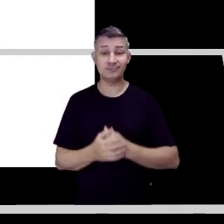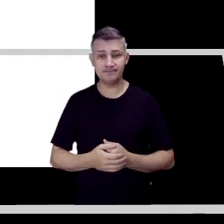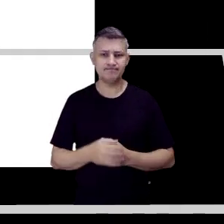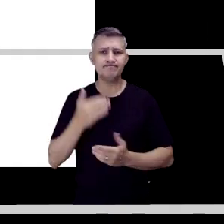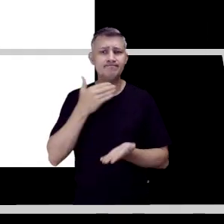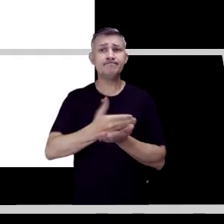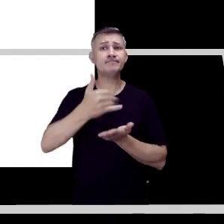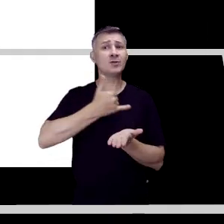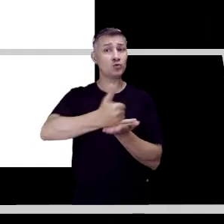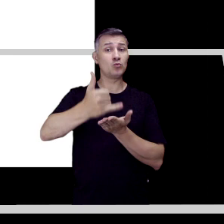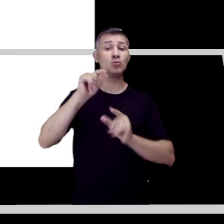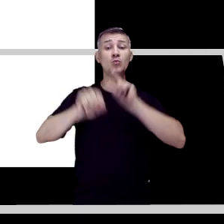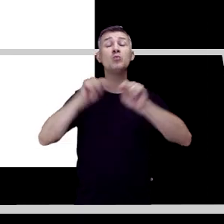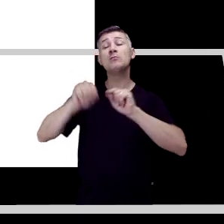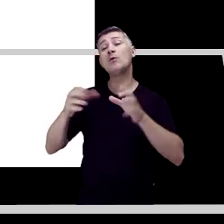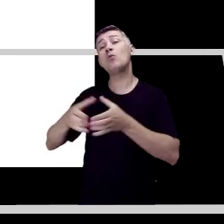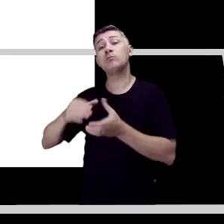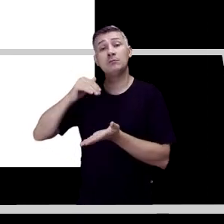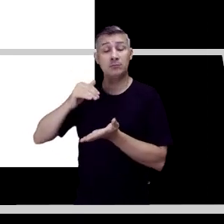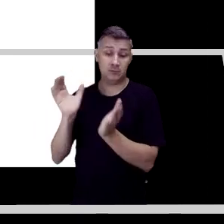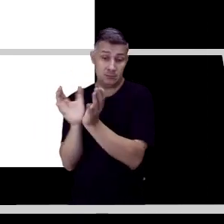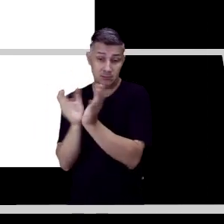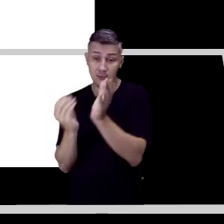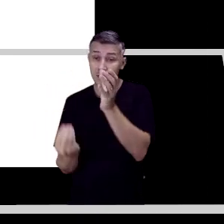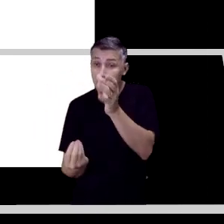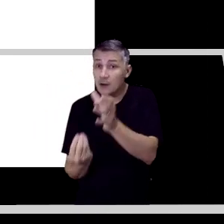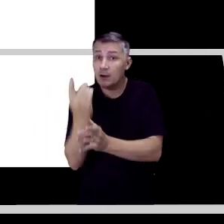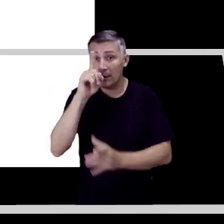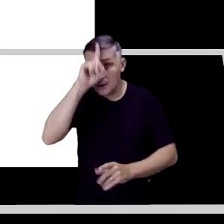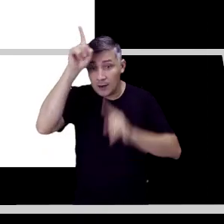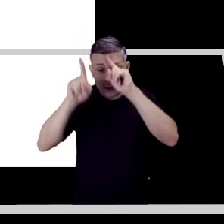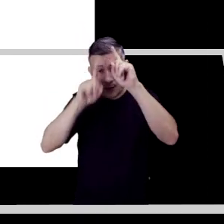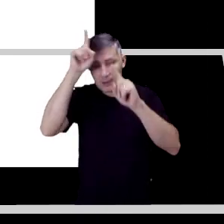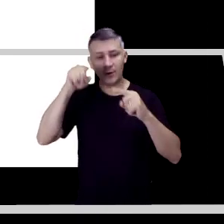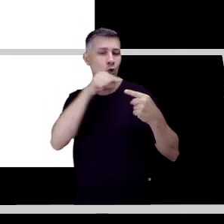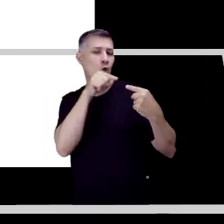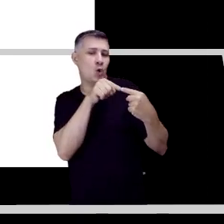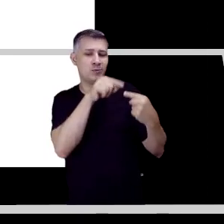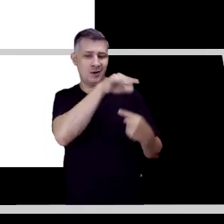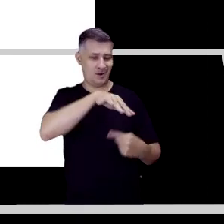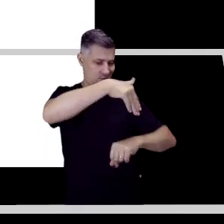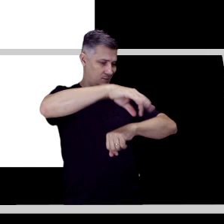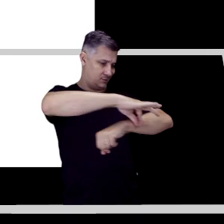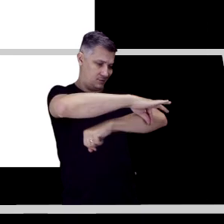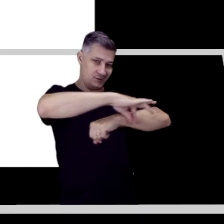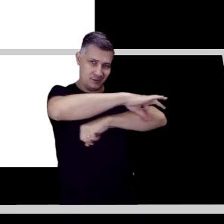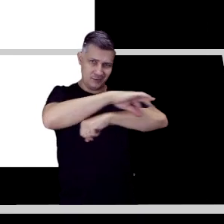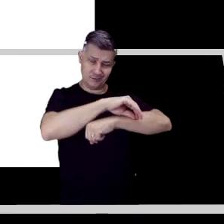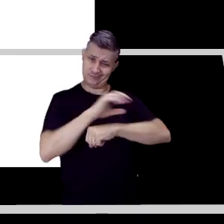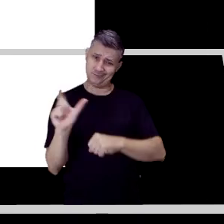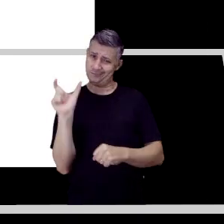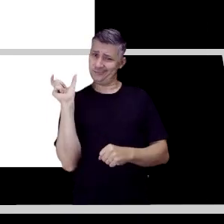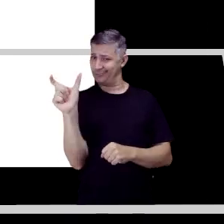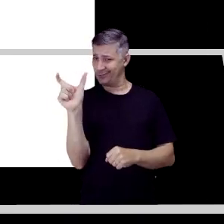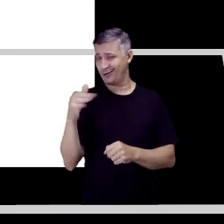adiante. Primeiro, uma breve introdução de quem nós somos, né? Nós somos um estúdio criativo, cujo campo de ação é a arquitetura. A gente gosta de